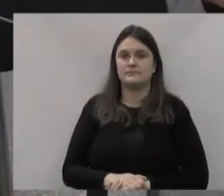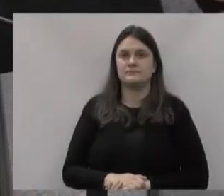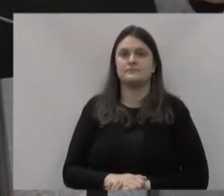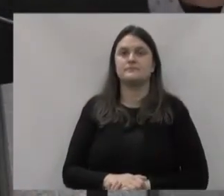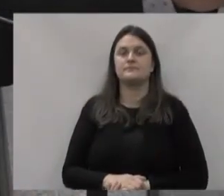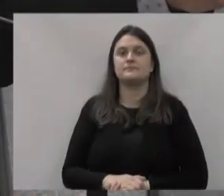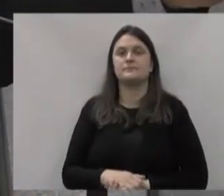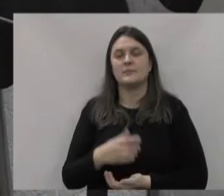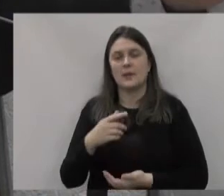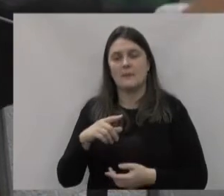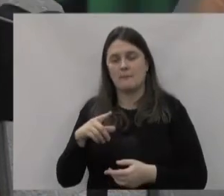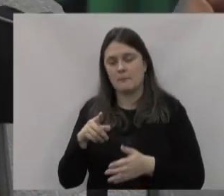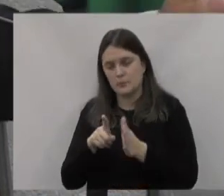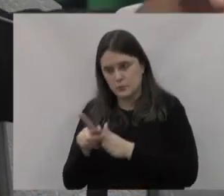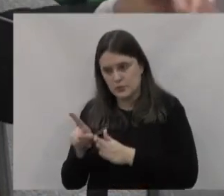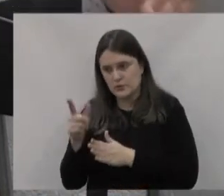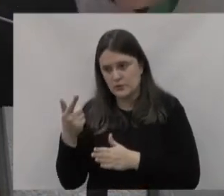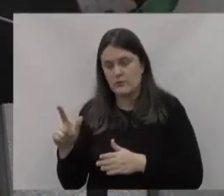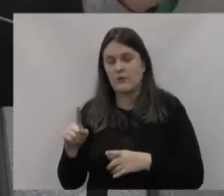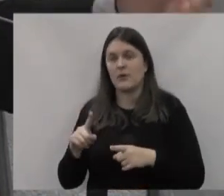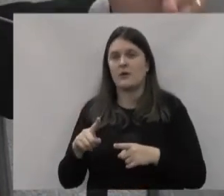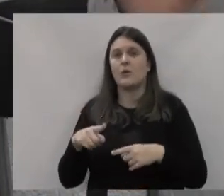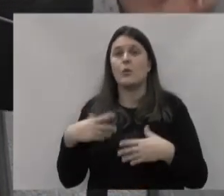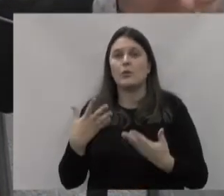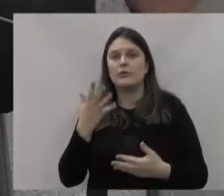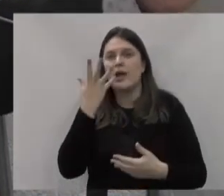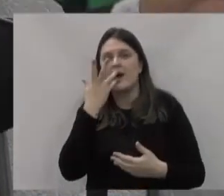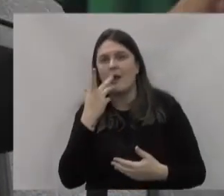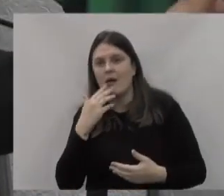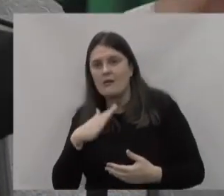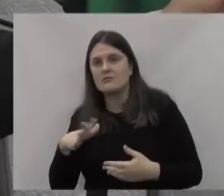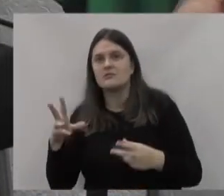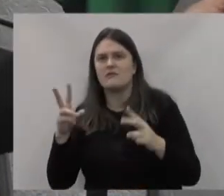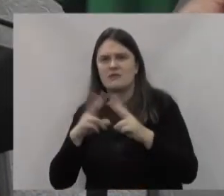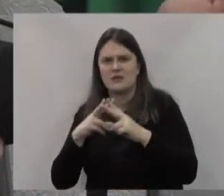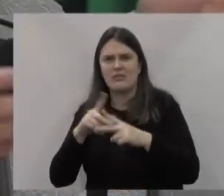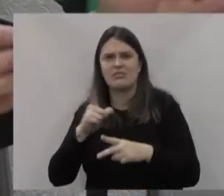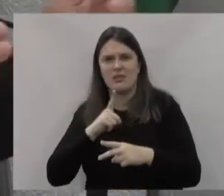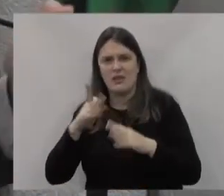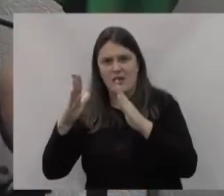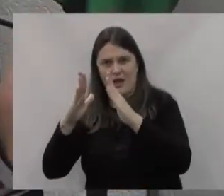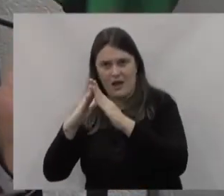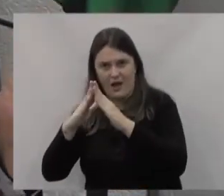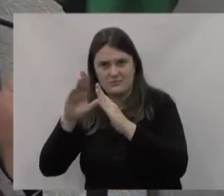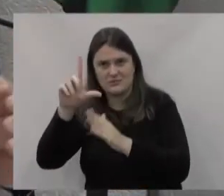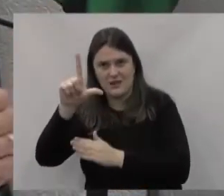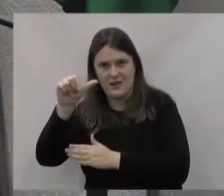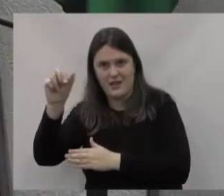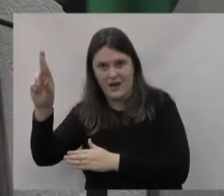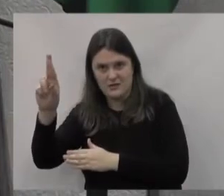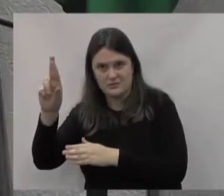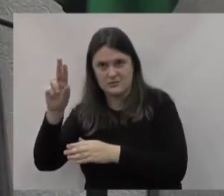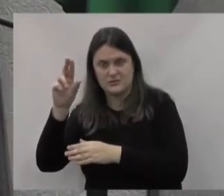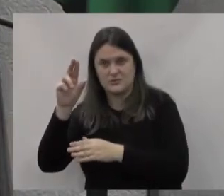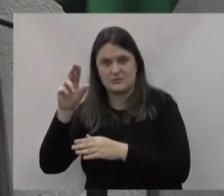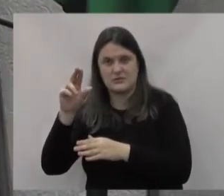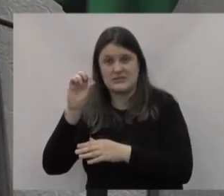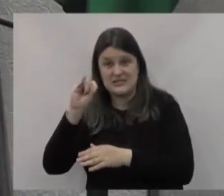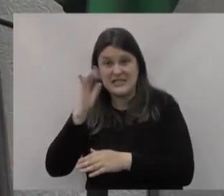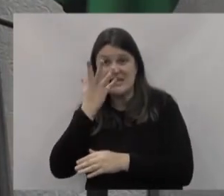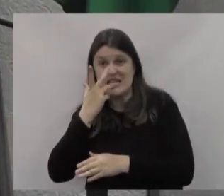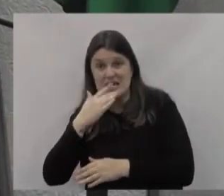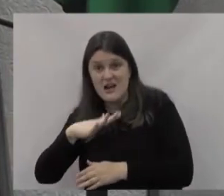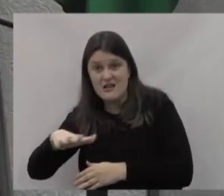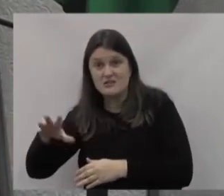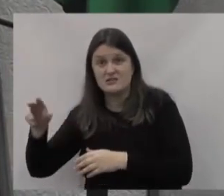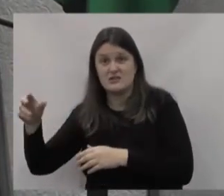encerrar, nós temos, quando uma criança é agredida, nós temos a Casa-Lar, que recebe essas crianças e tem um pessoal que cuida